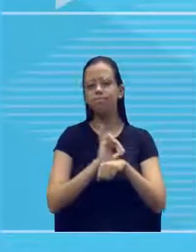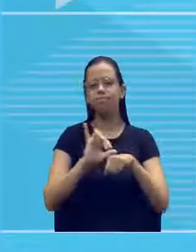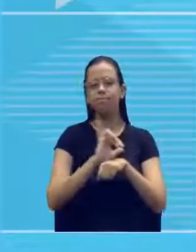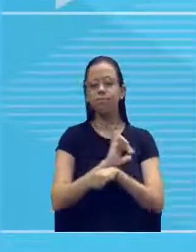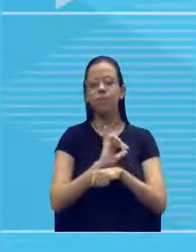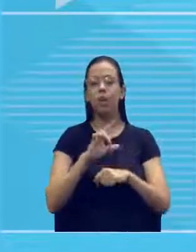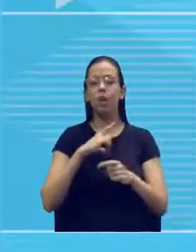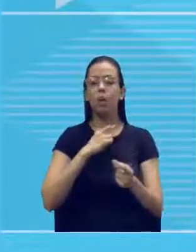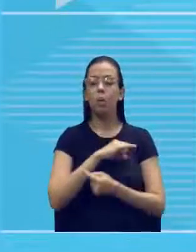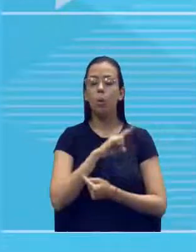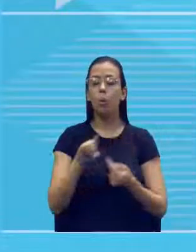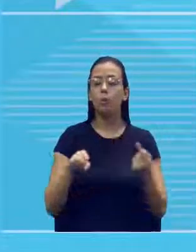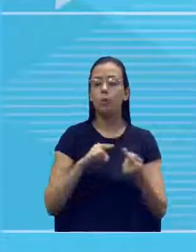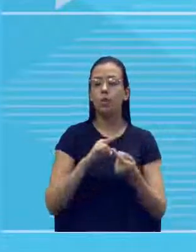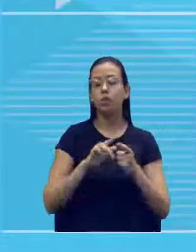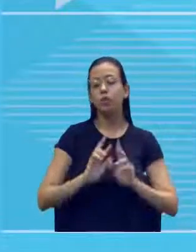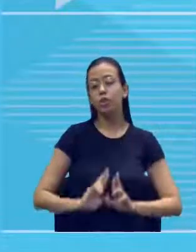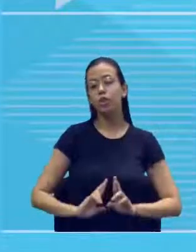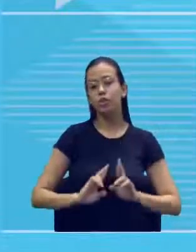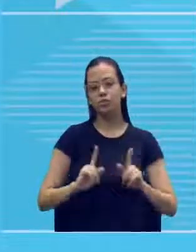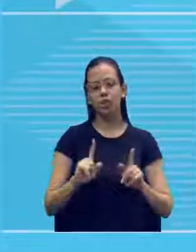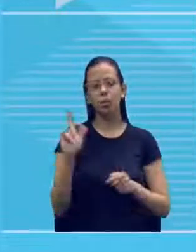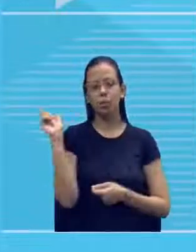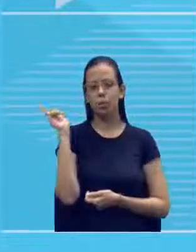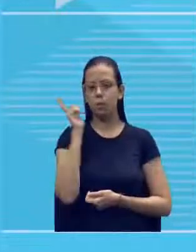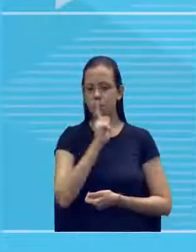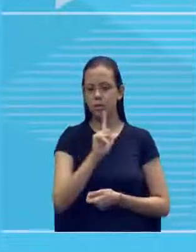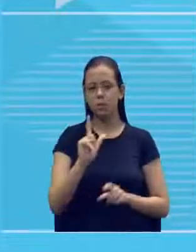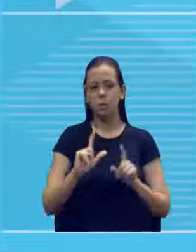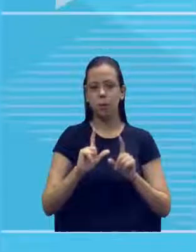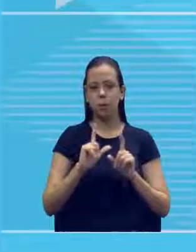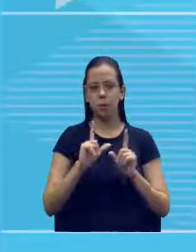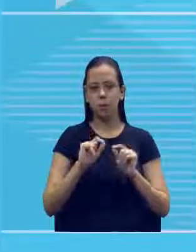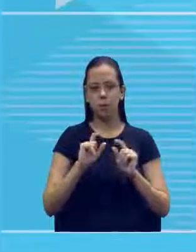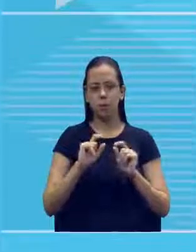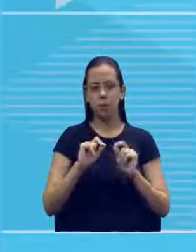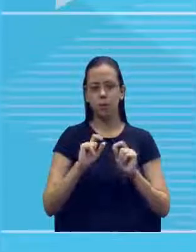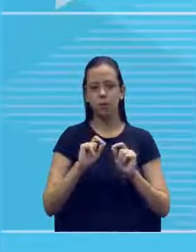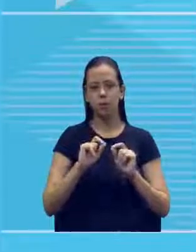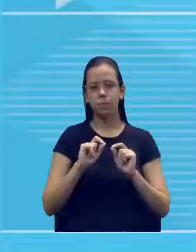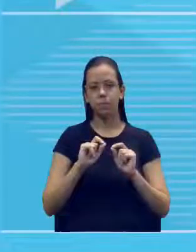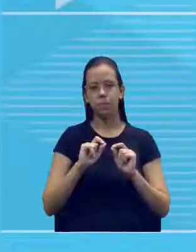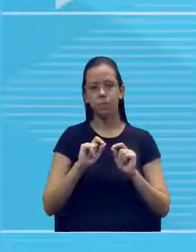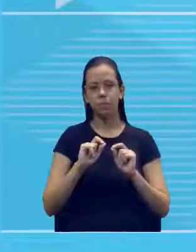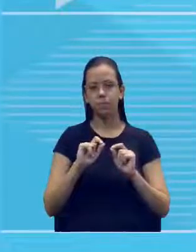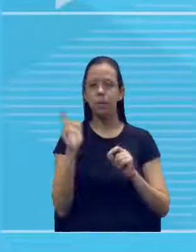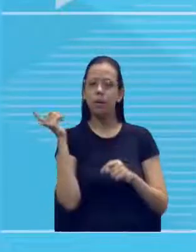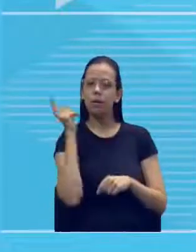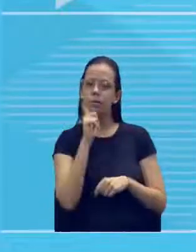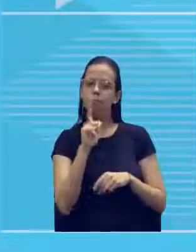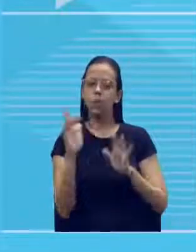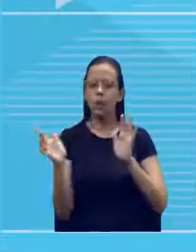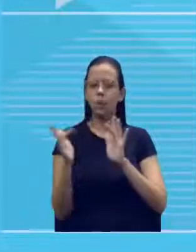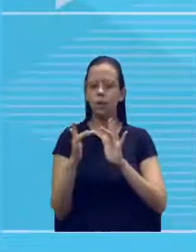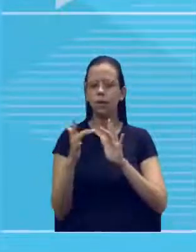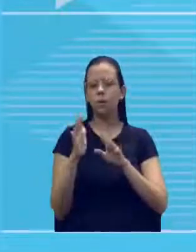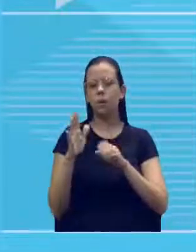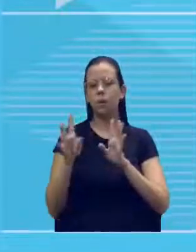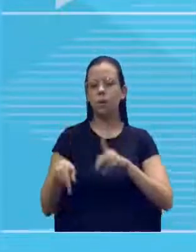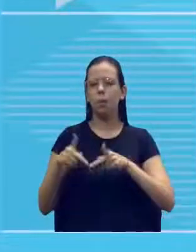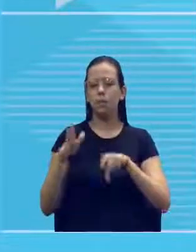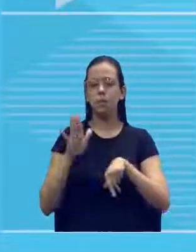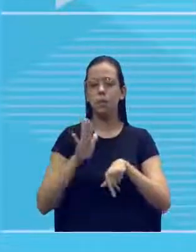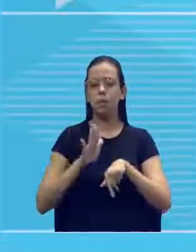com objetivos diferentes para chegarem à população mais nobre, digamos assim,